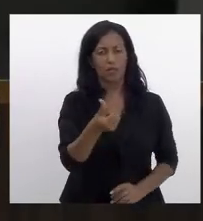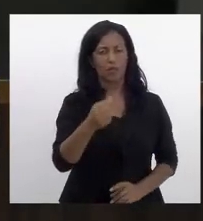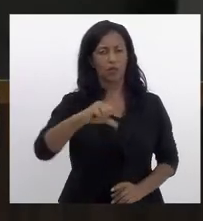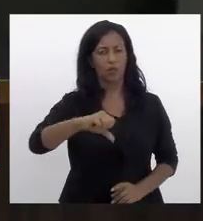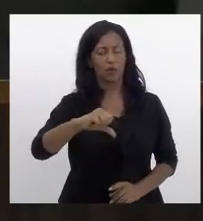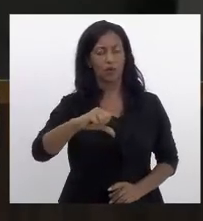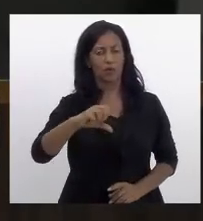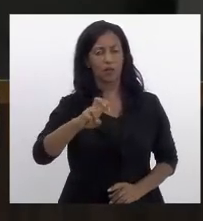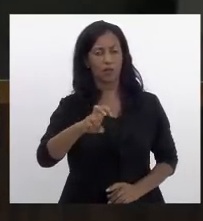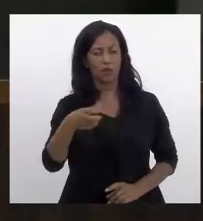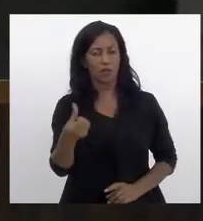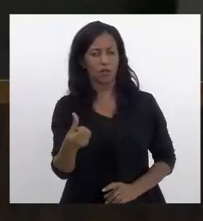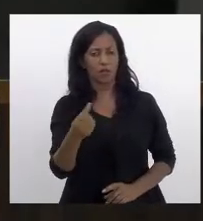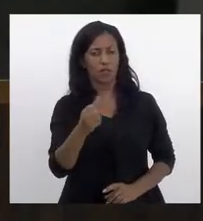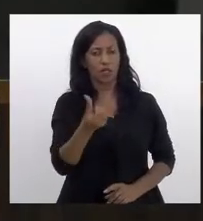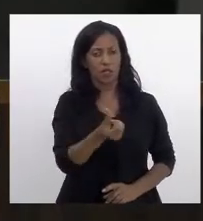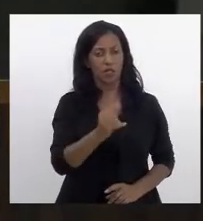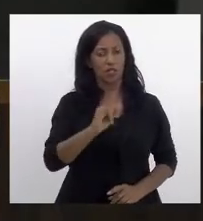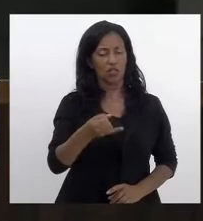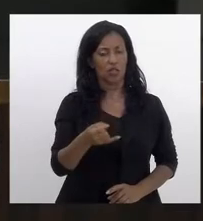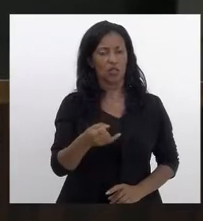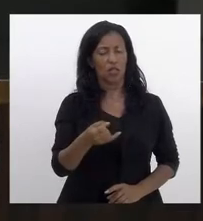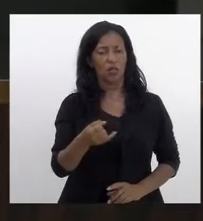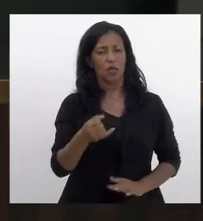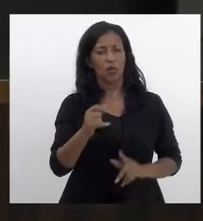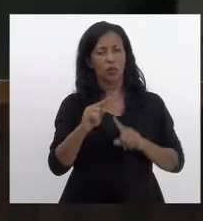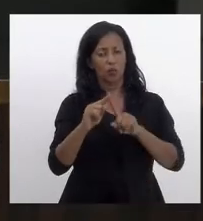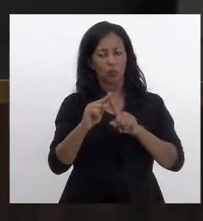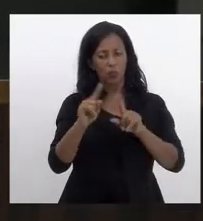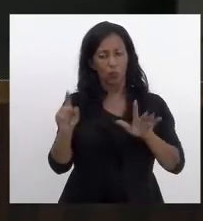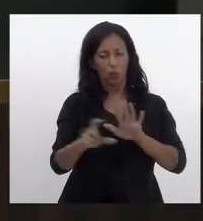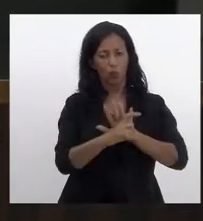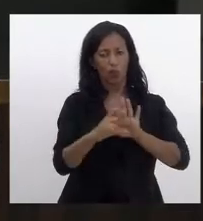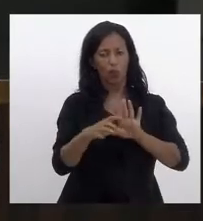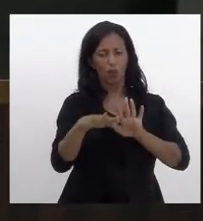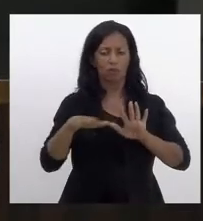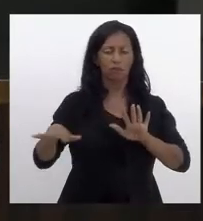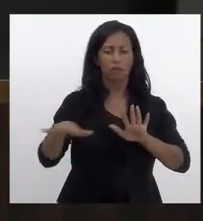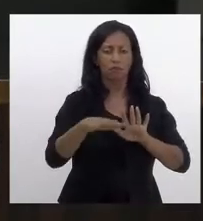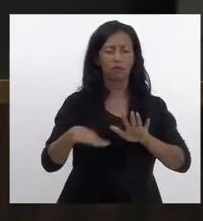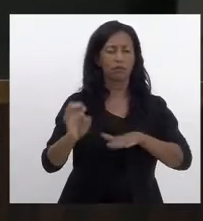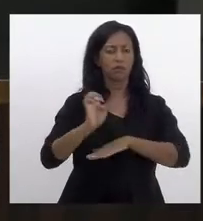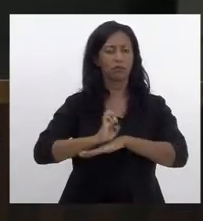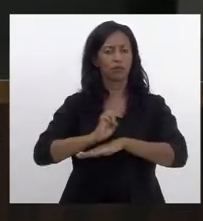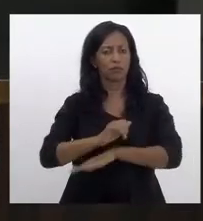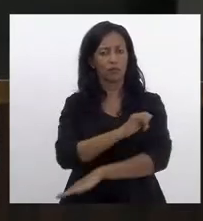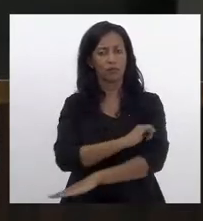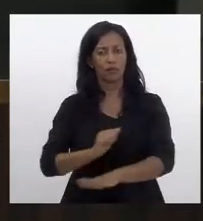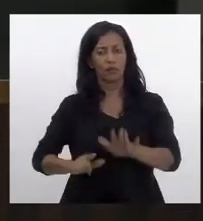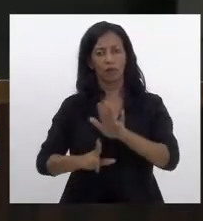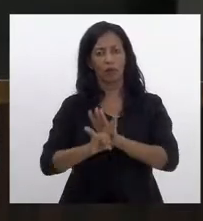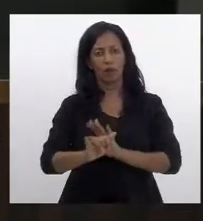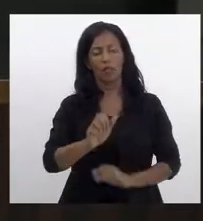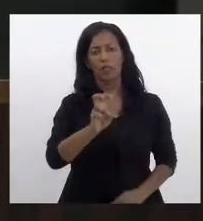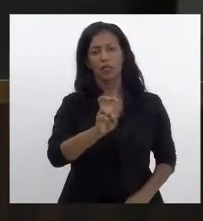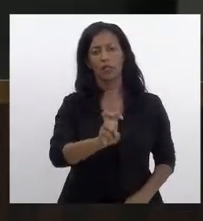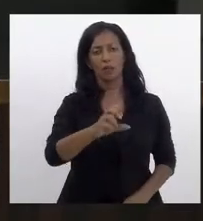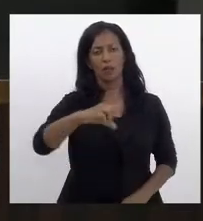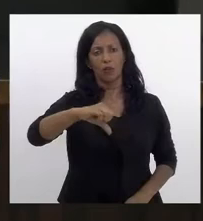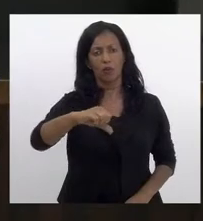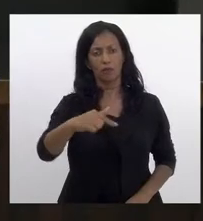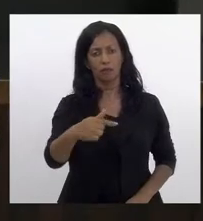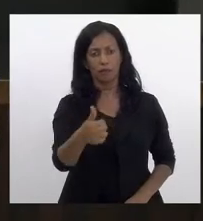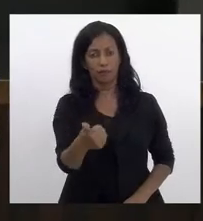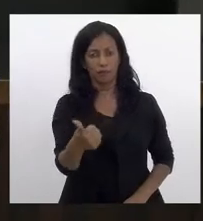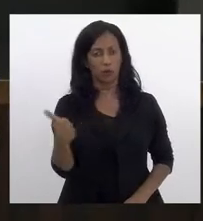6.956, de 13 de janeiro de 2015, do quadro anexo das regiões judiciárias do Estado do Rio de Janeiro, Lei 5.971,